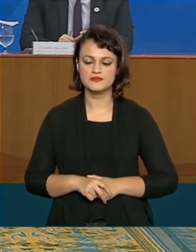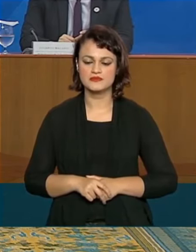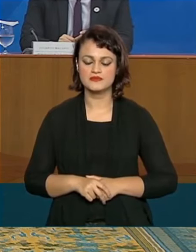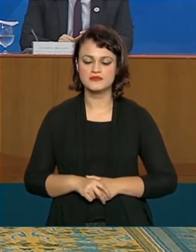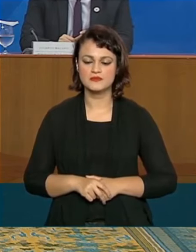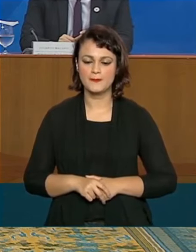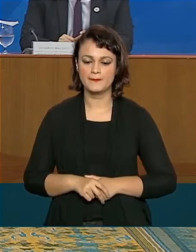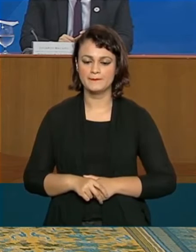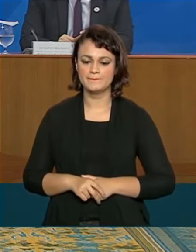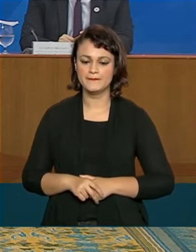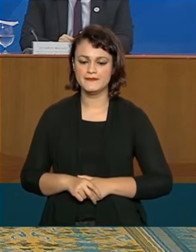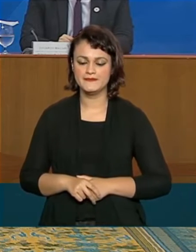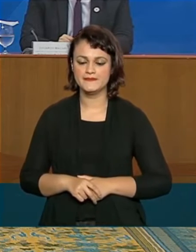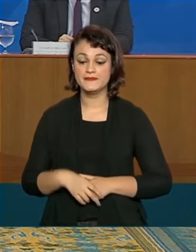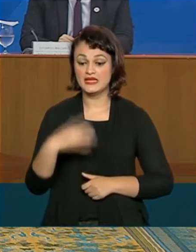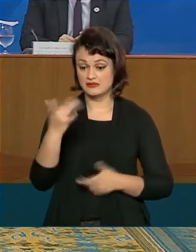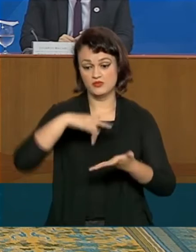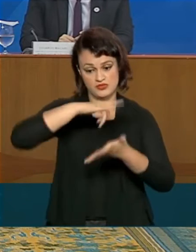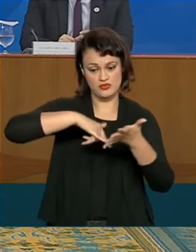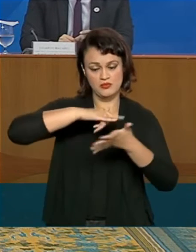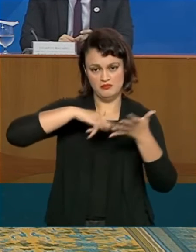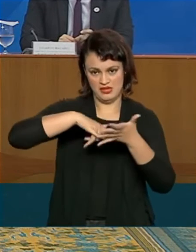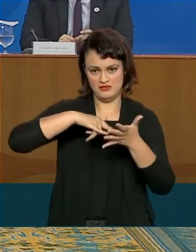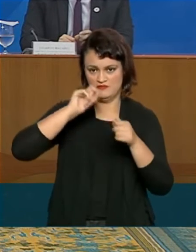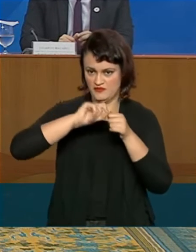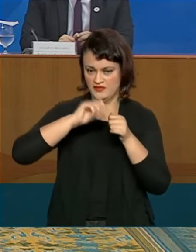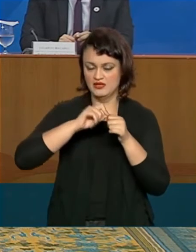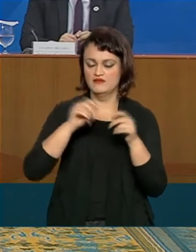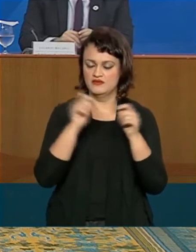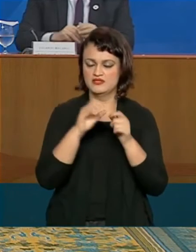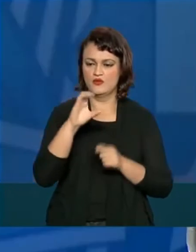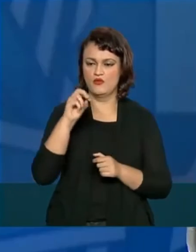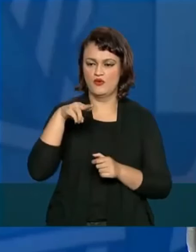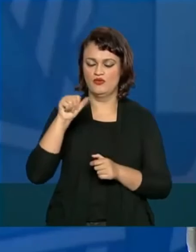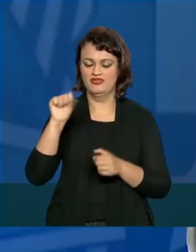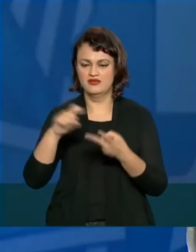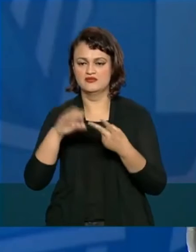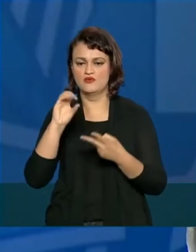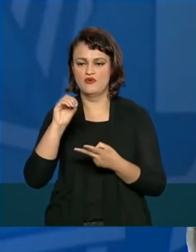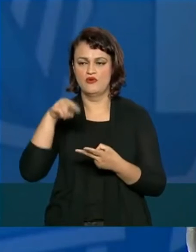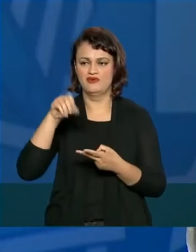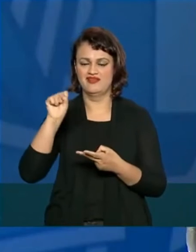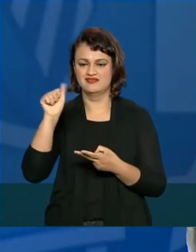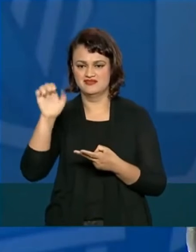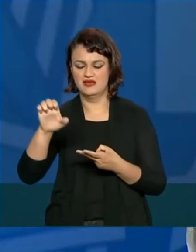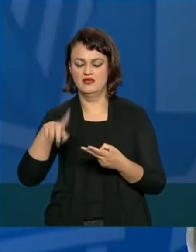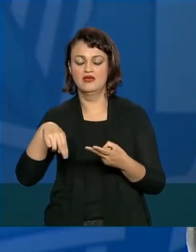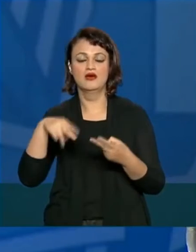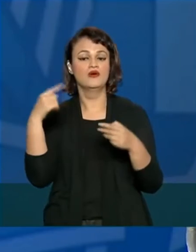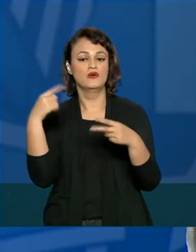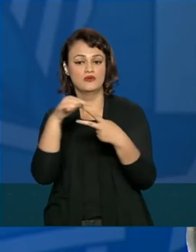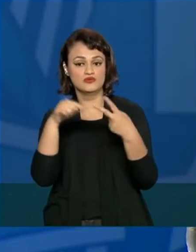Pois não. Esse documento ele foi trabalhado com CONAS, CONASEMS, com os técnicos do Ministério da Saúde